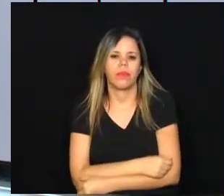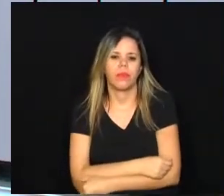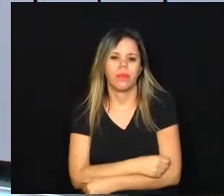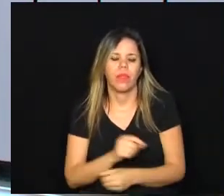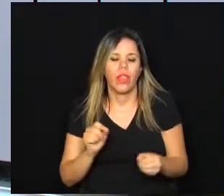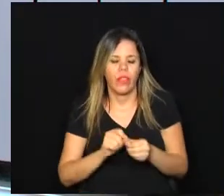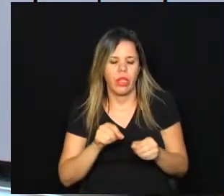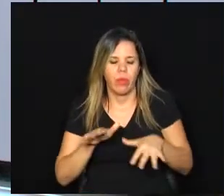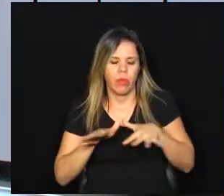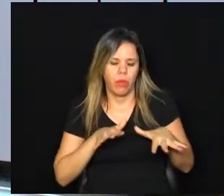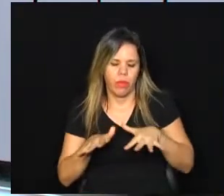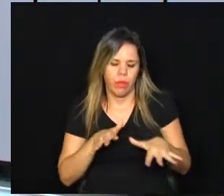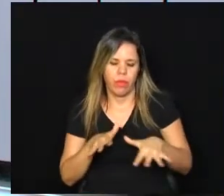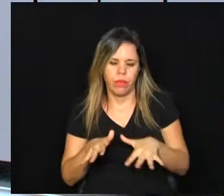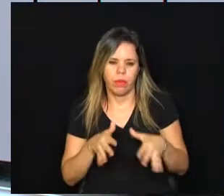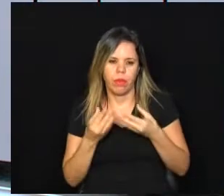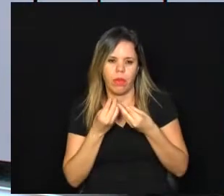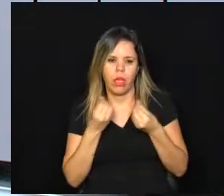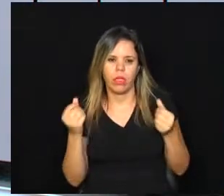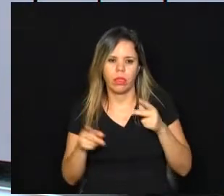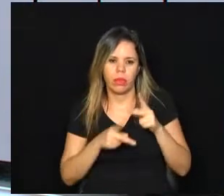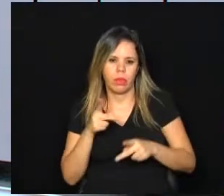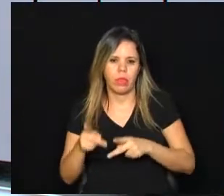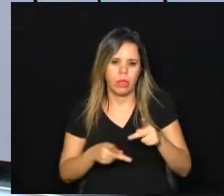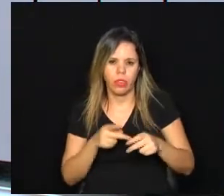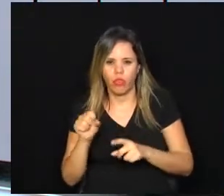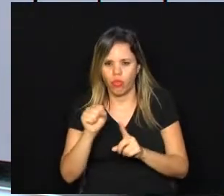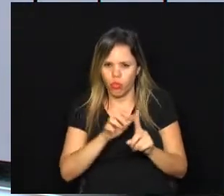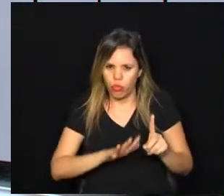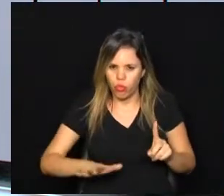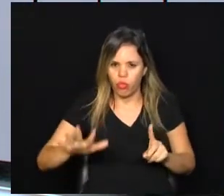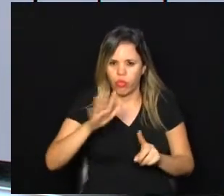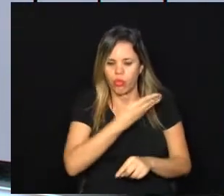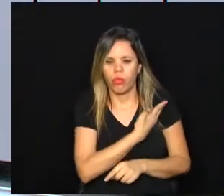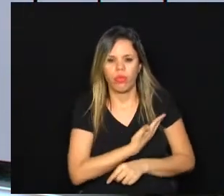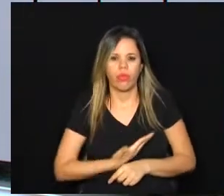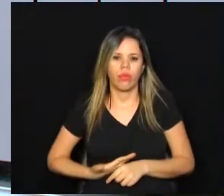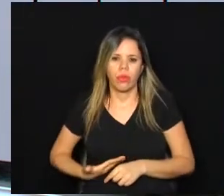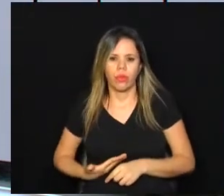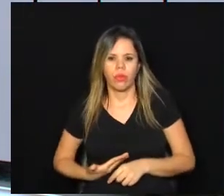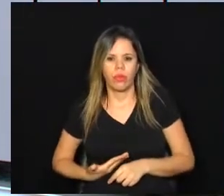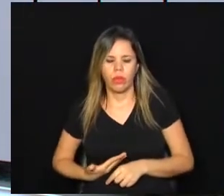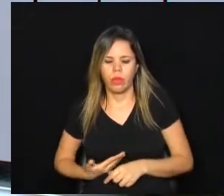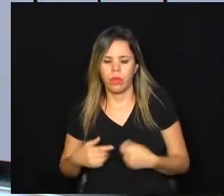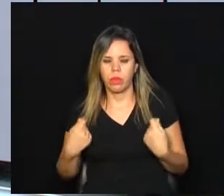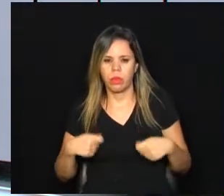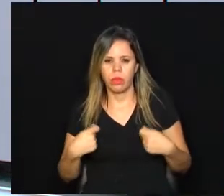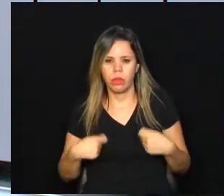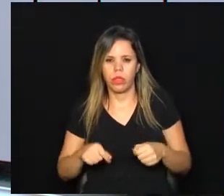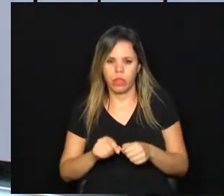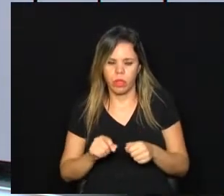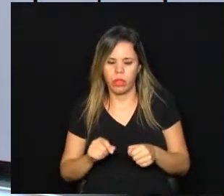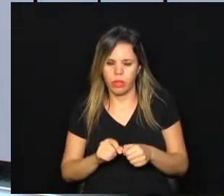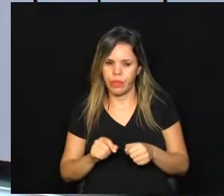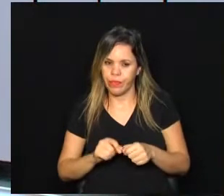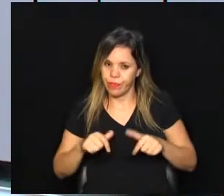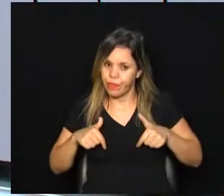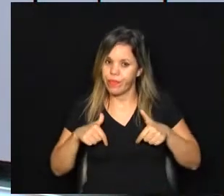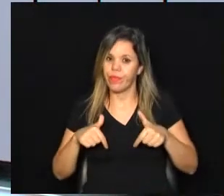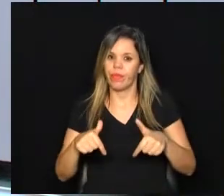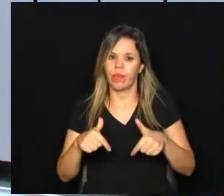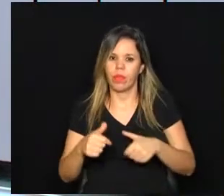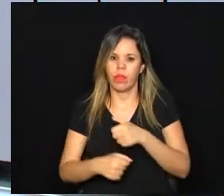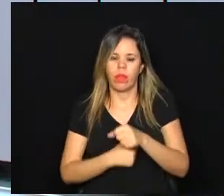esse movimento para sensibilizar a sociedade e o governo de que era preciso fazer alguma coisa. Era um